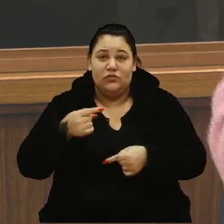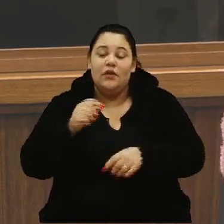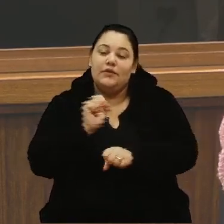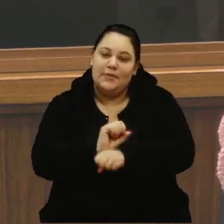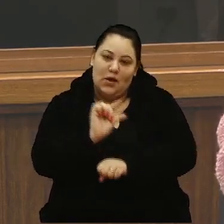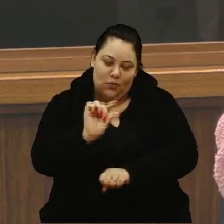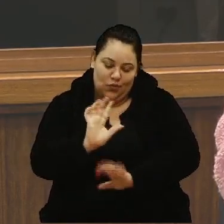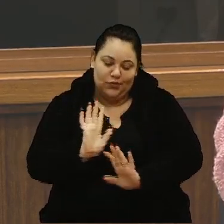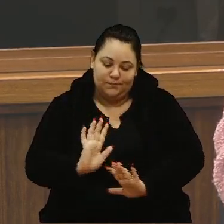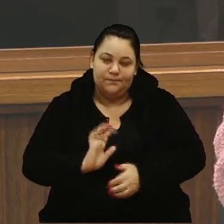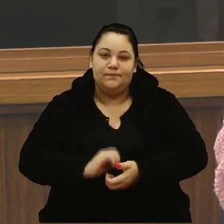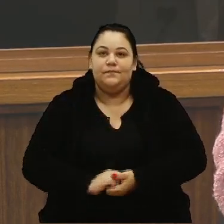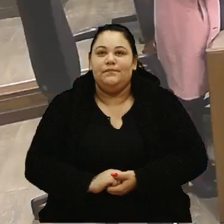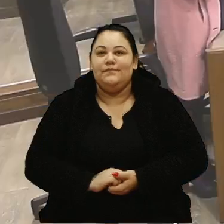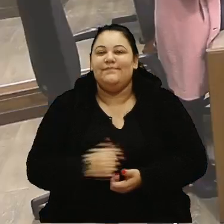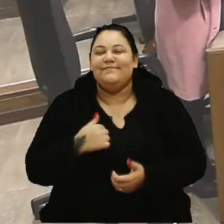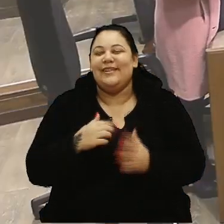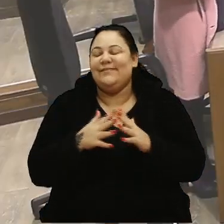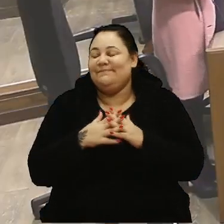pouquinho, porque eu estou me atrapalhando.